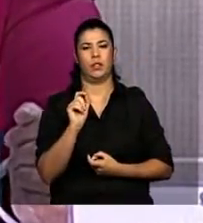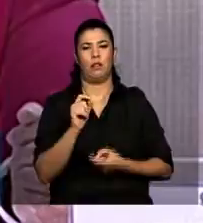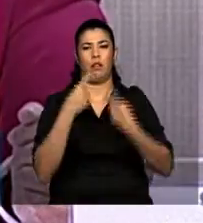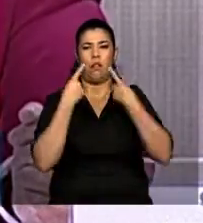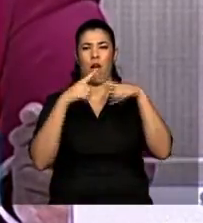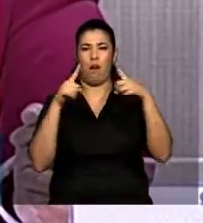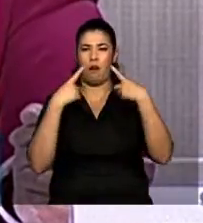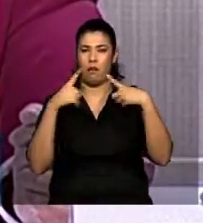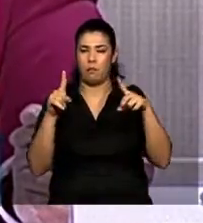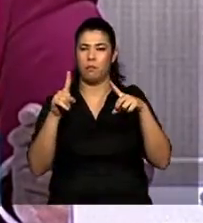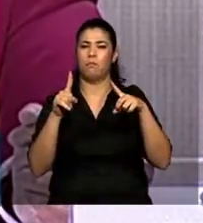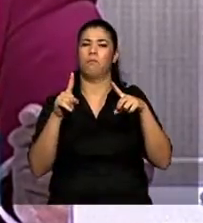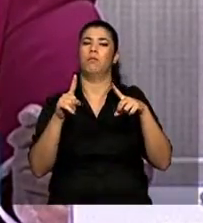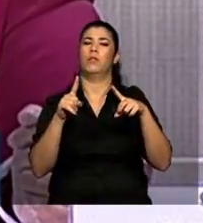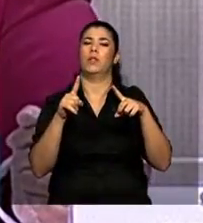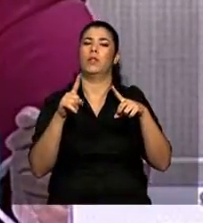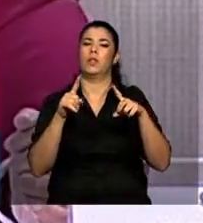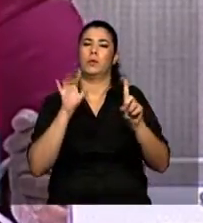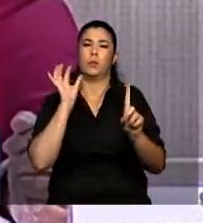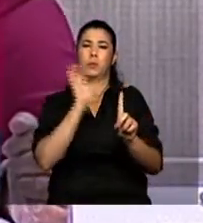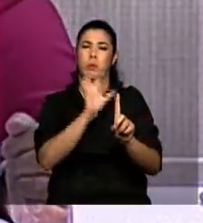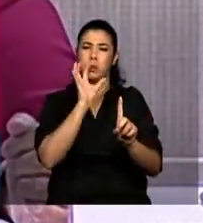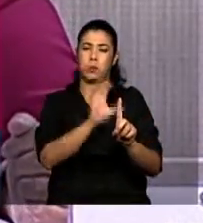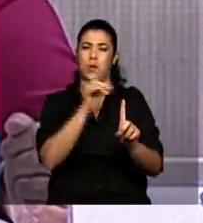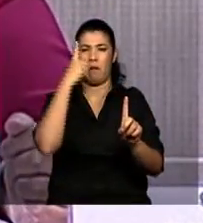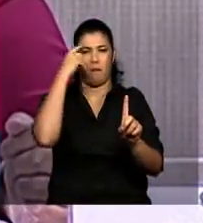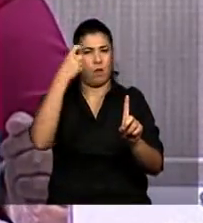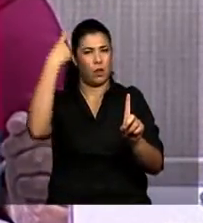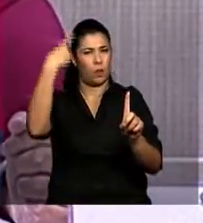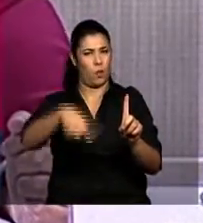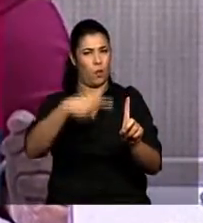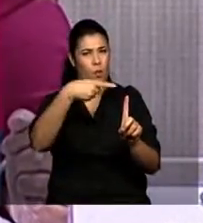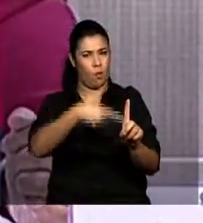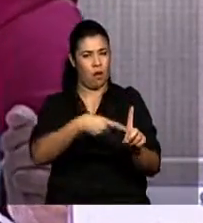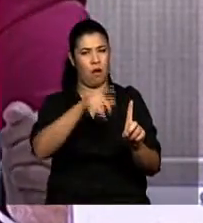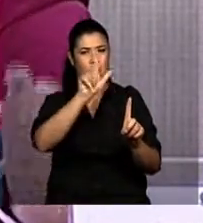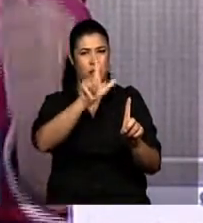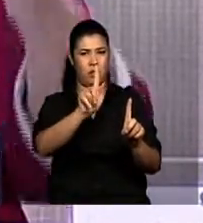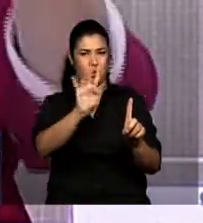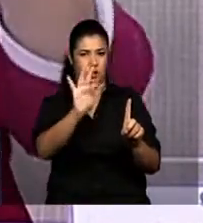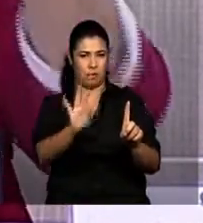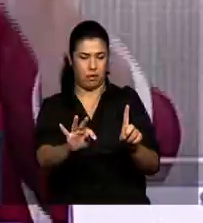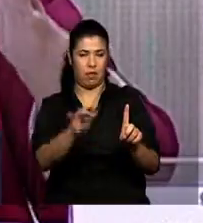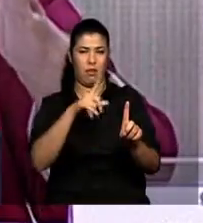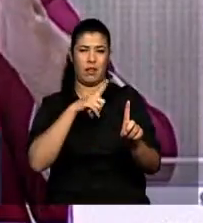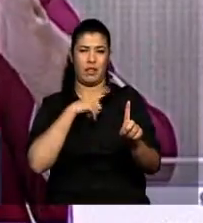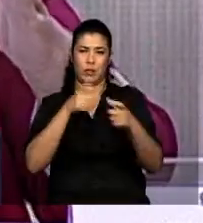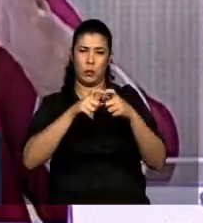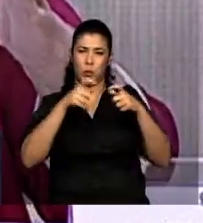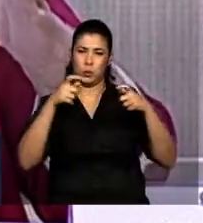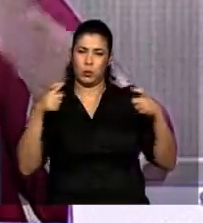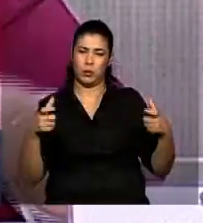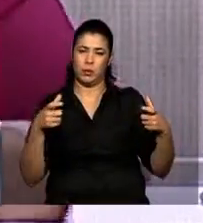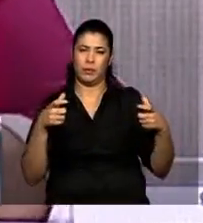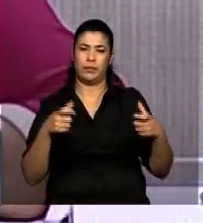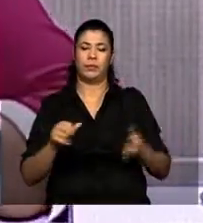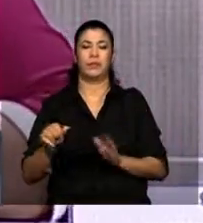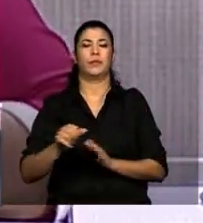denúncias de violência para travestis e transexuais, ela é crescente nesse universo.